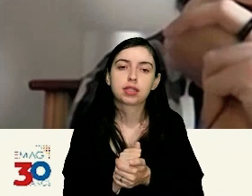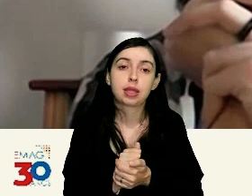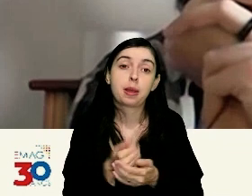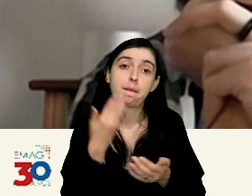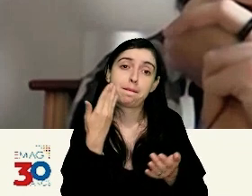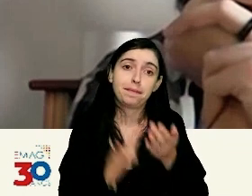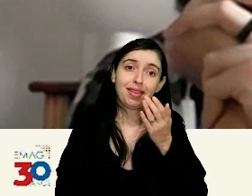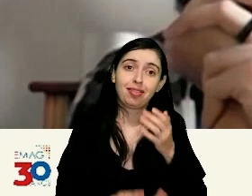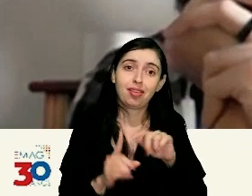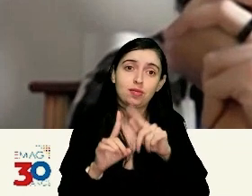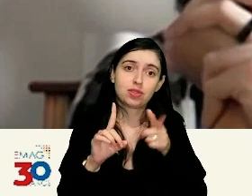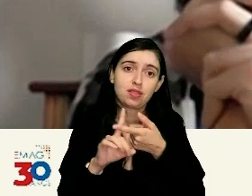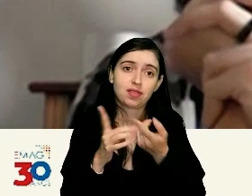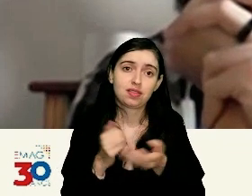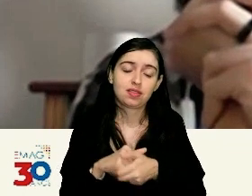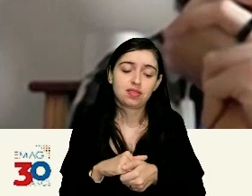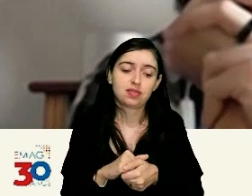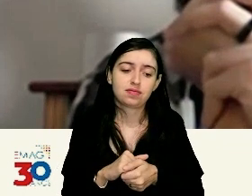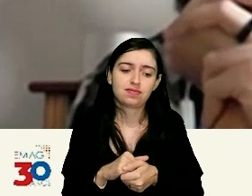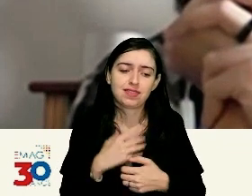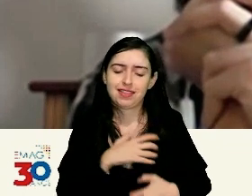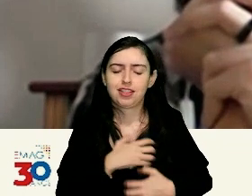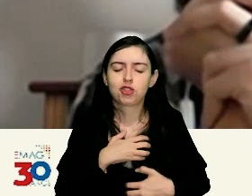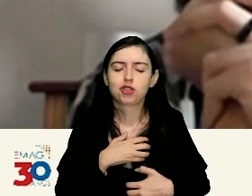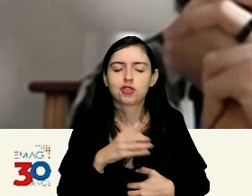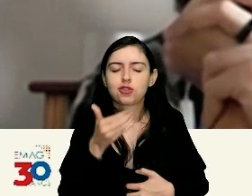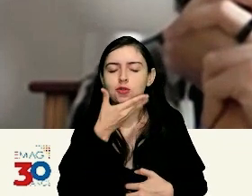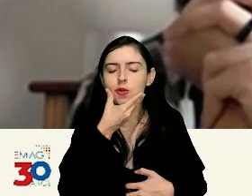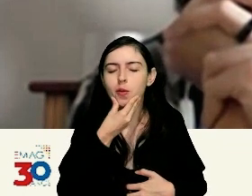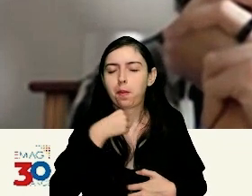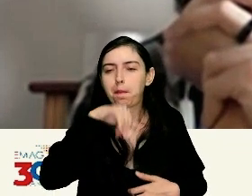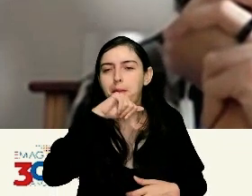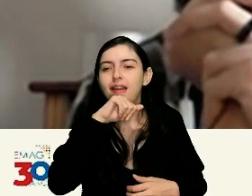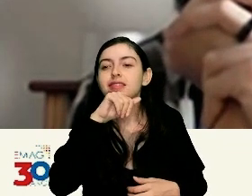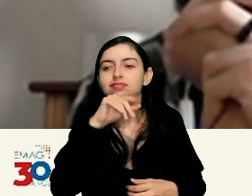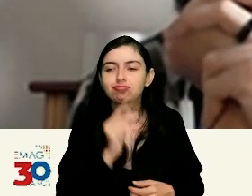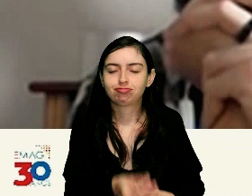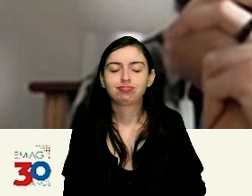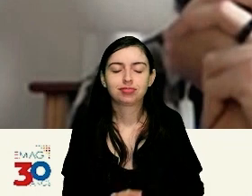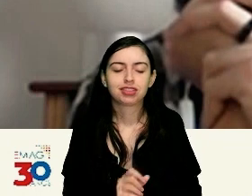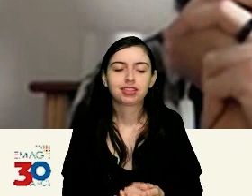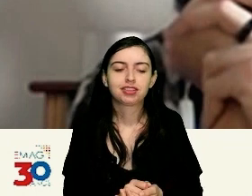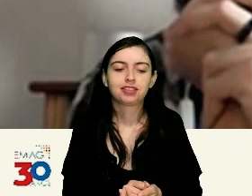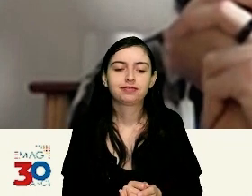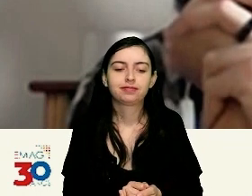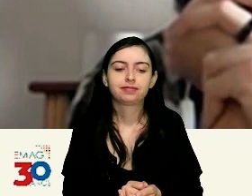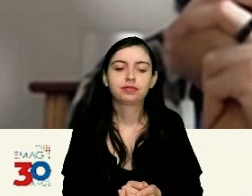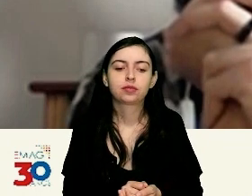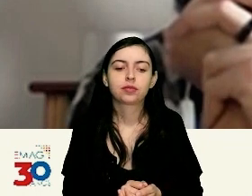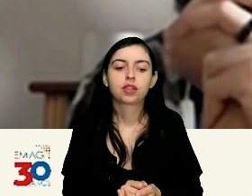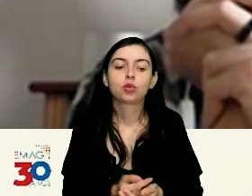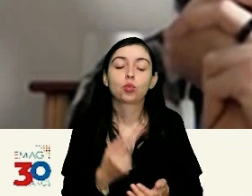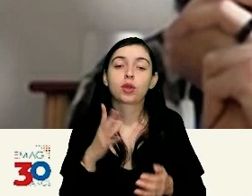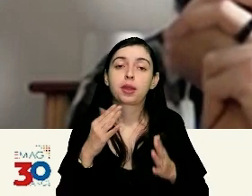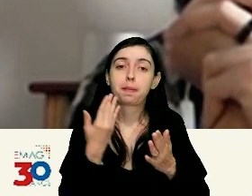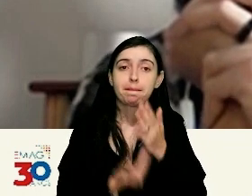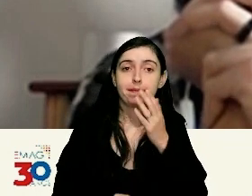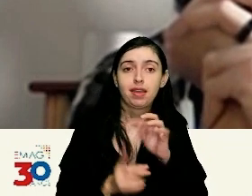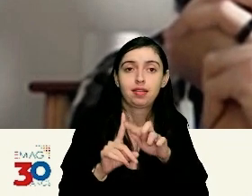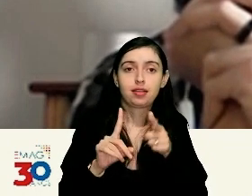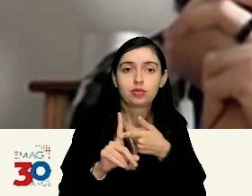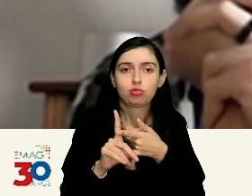ano. Já me sinto pai desde então. Minha consideração é que, quando houve perda da gravidez, a maioria dos homens